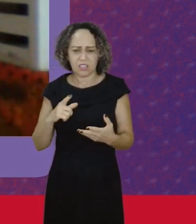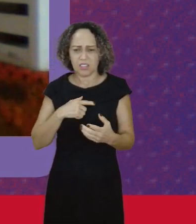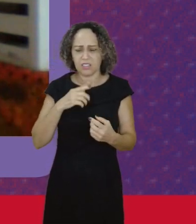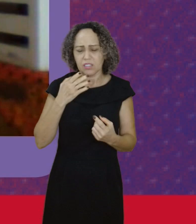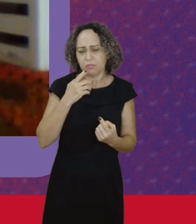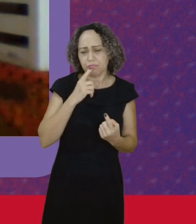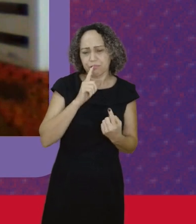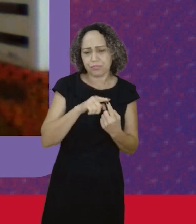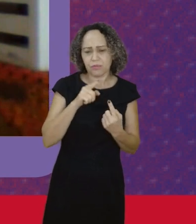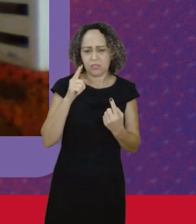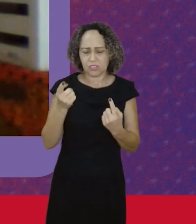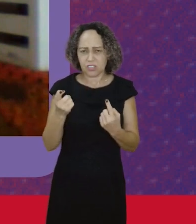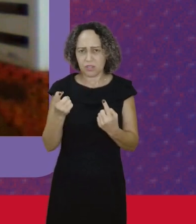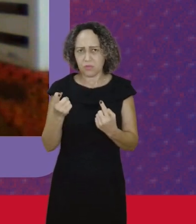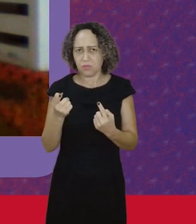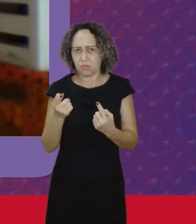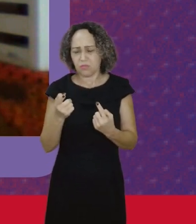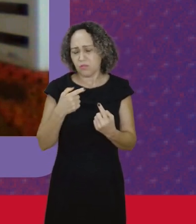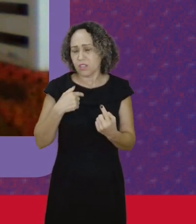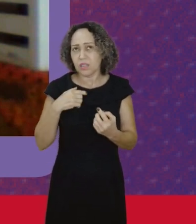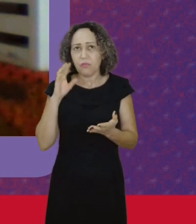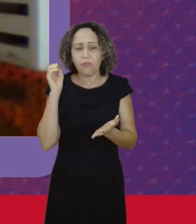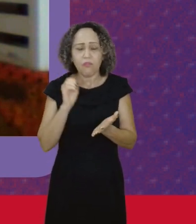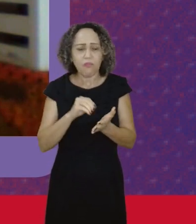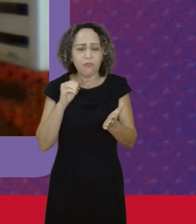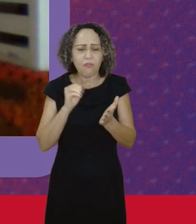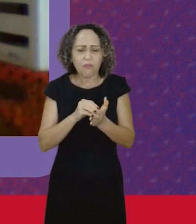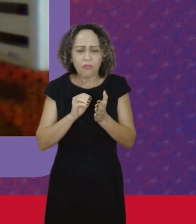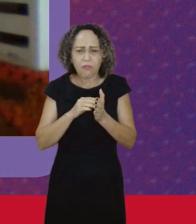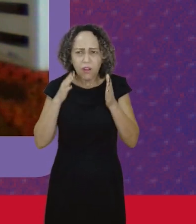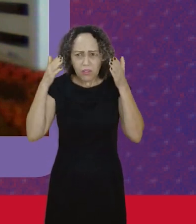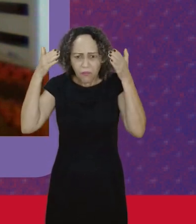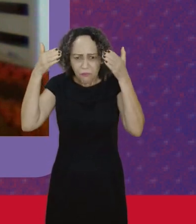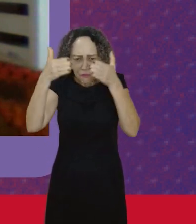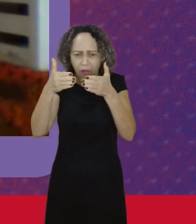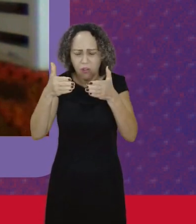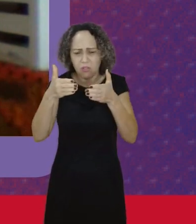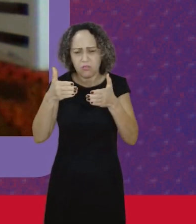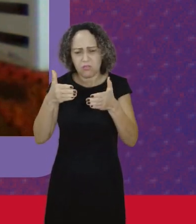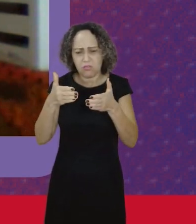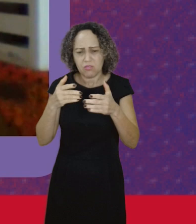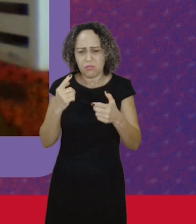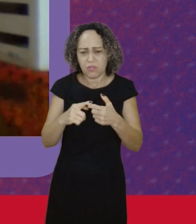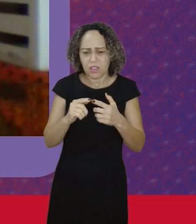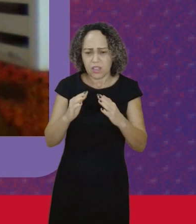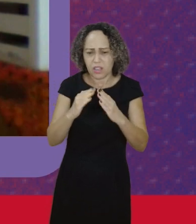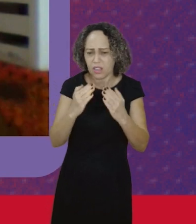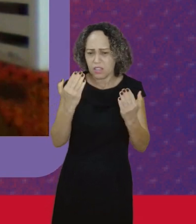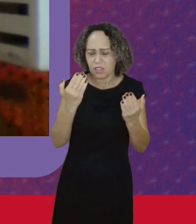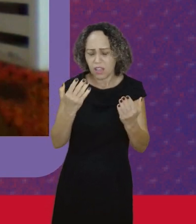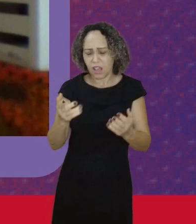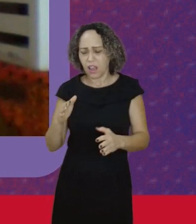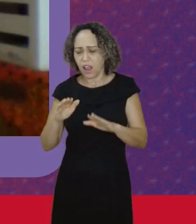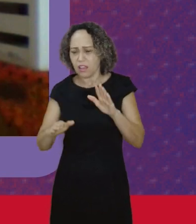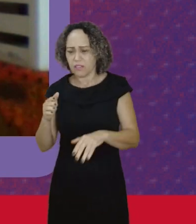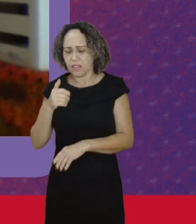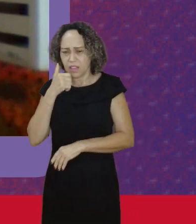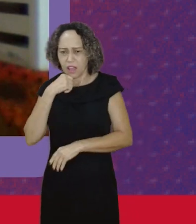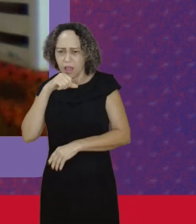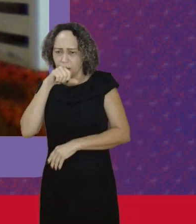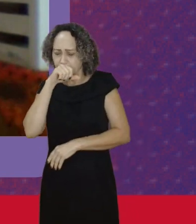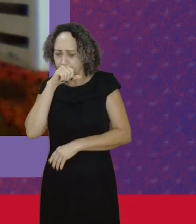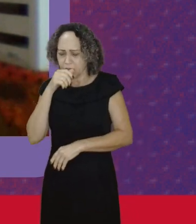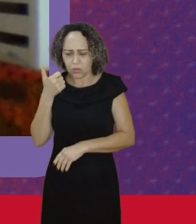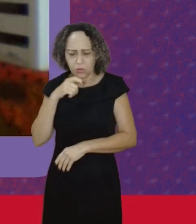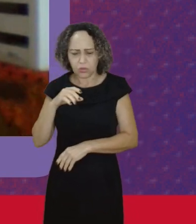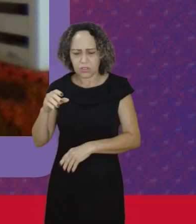déficit de atenção quando muitas mães, muitas vezes sozinhas, não conseguem colocar seus filhos, enfim, as crianças que